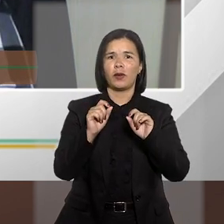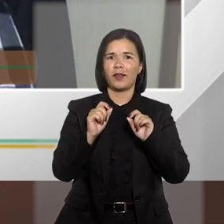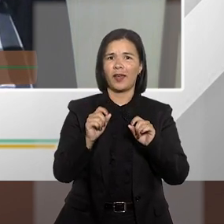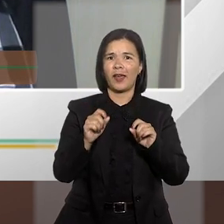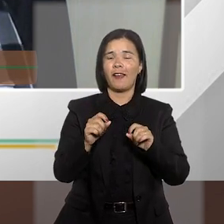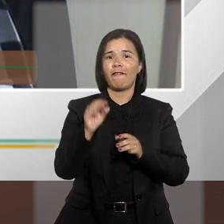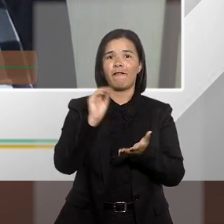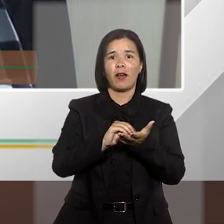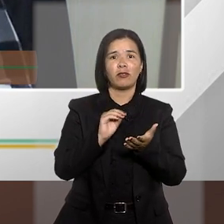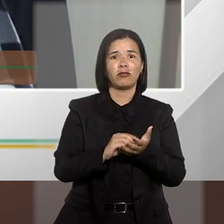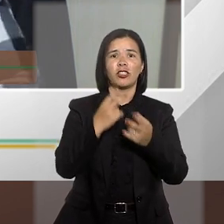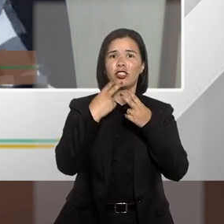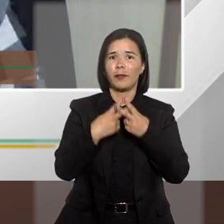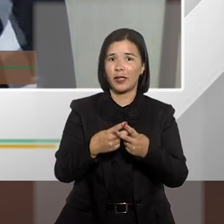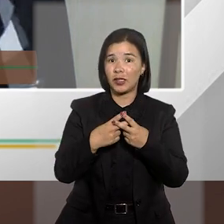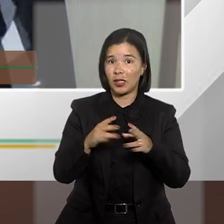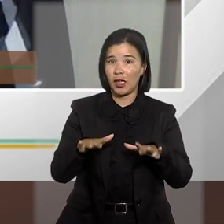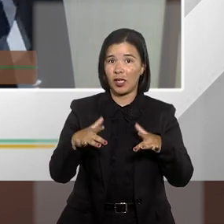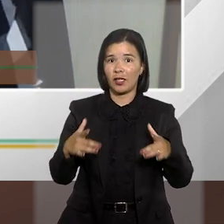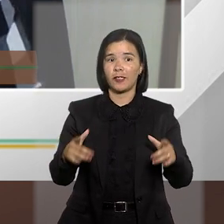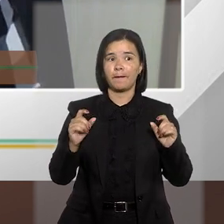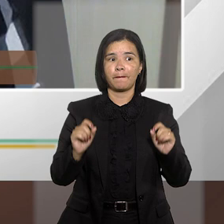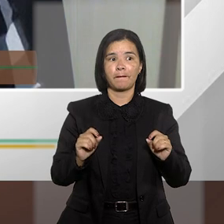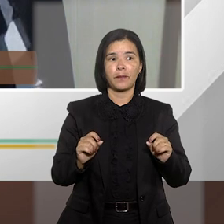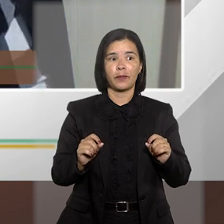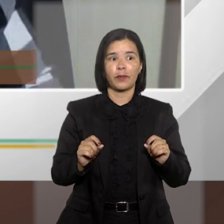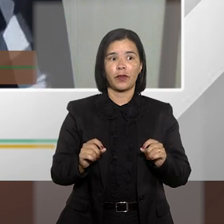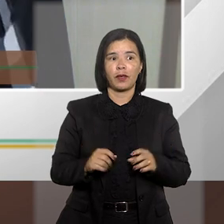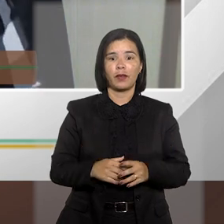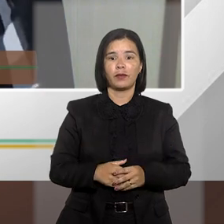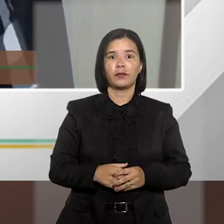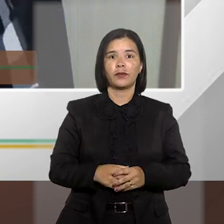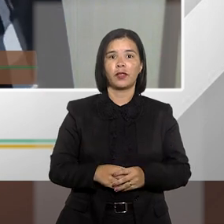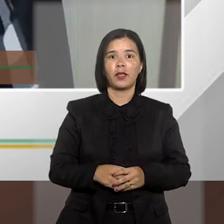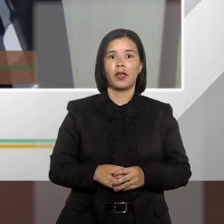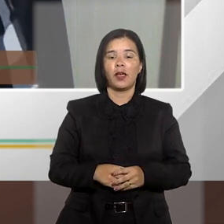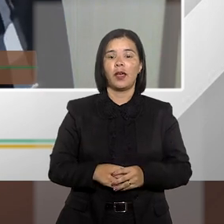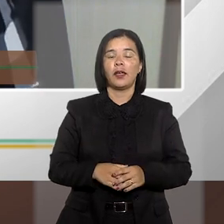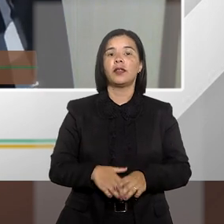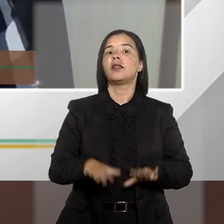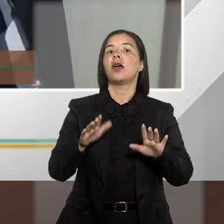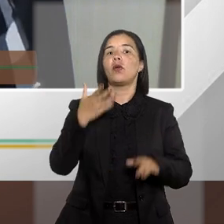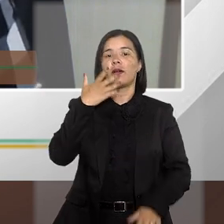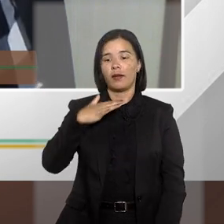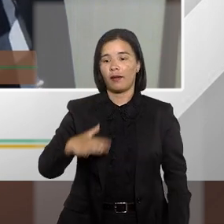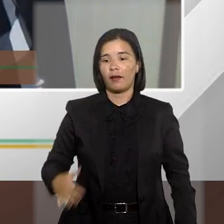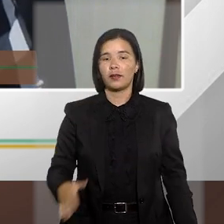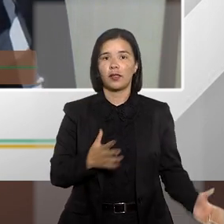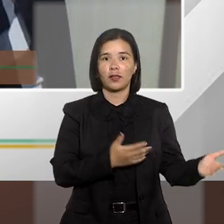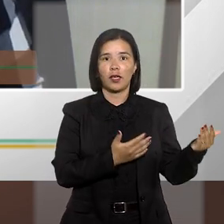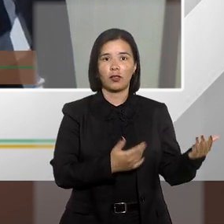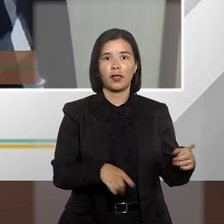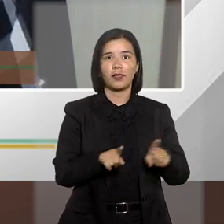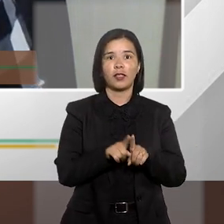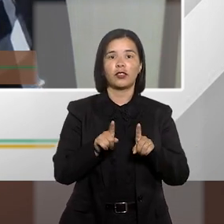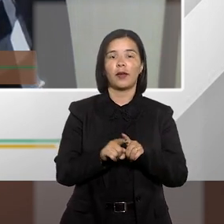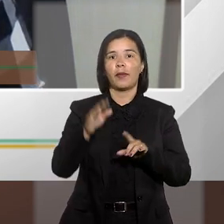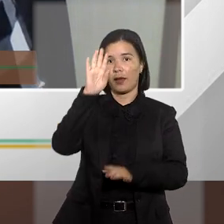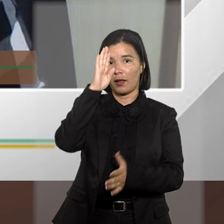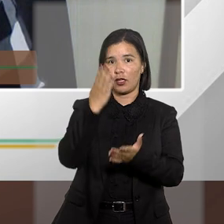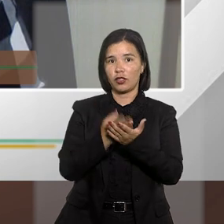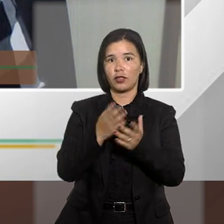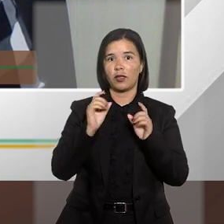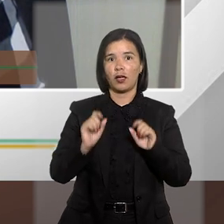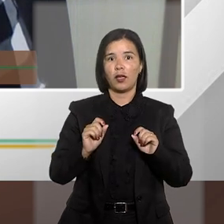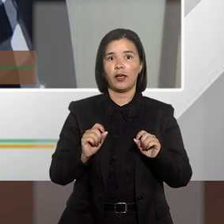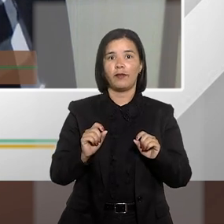e acaba as pessoas que se preocupam com o bem-estar das crianças e adolescentes, acreditando que há algo perverso